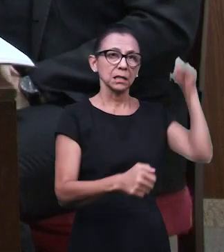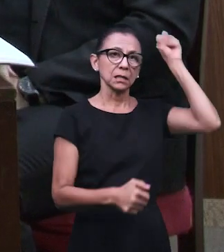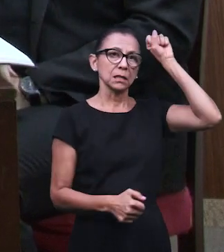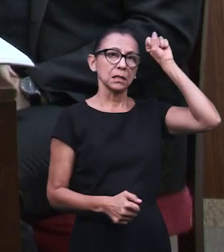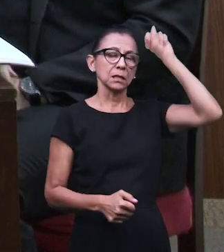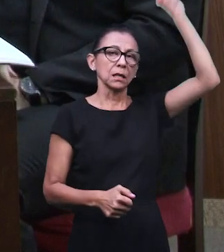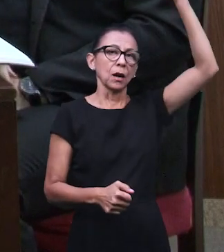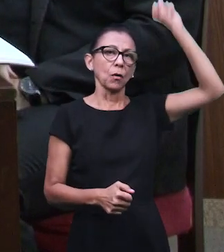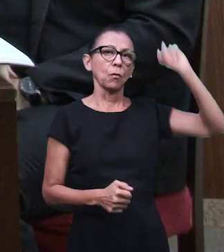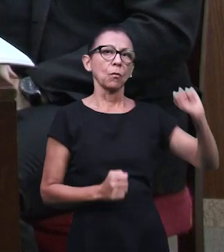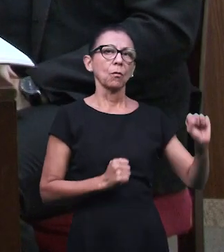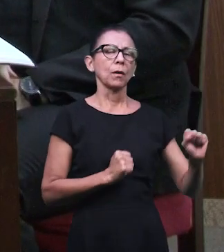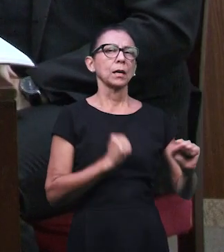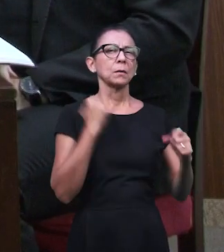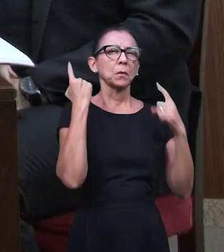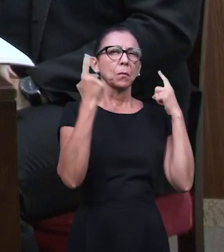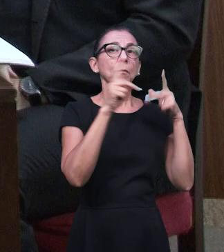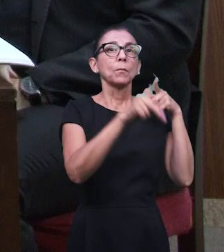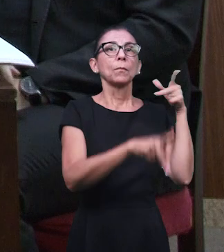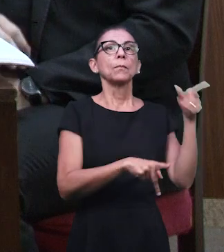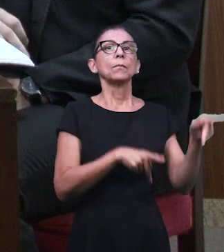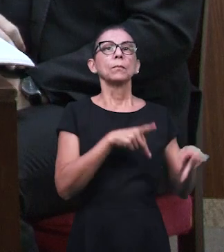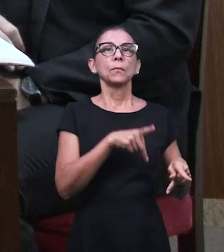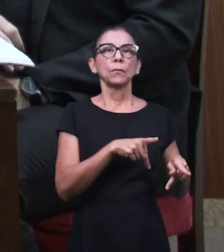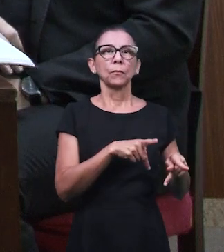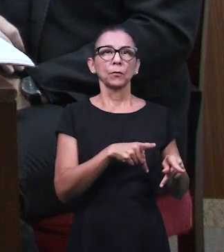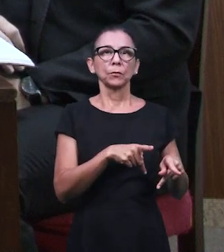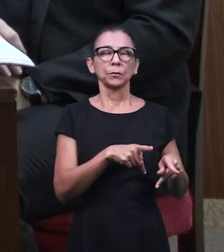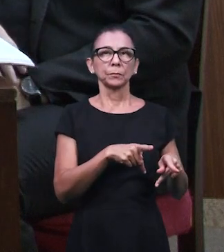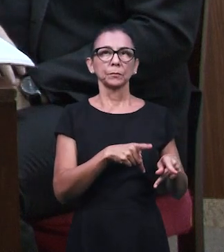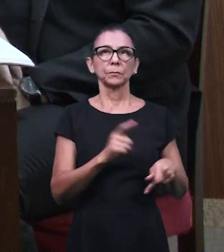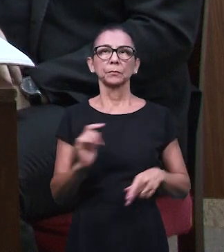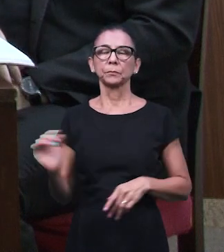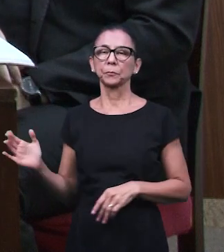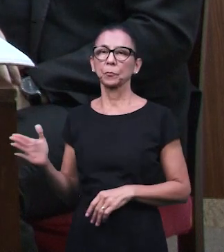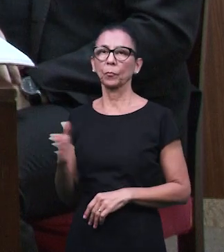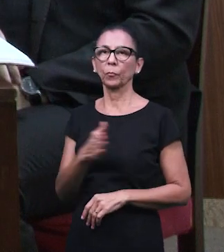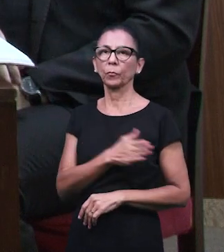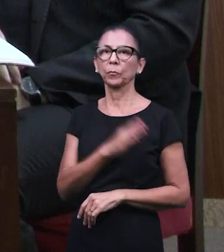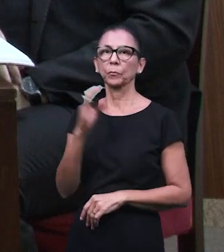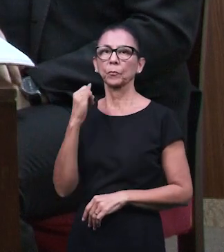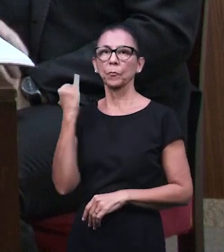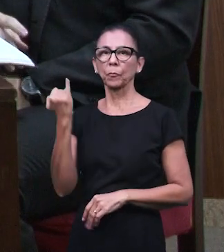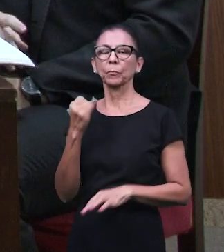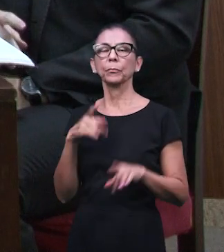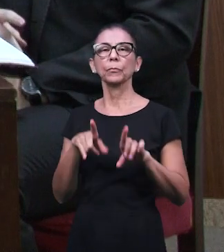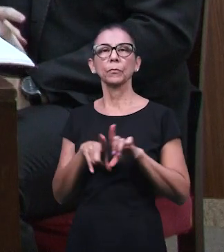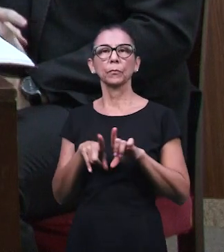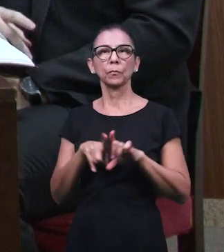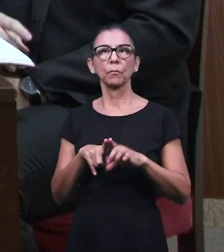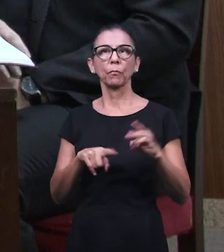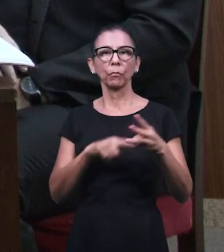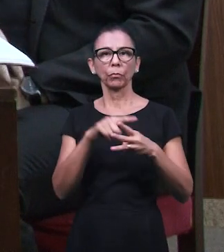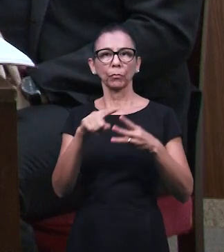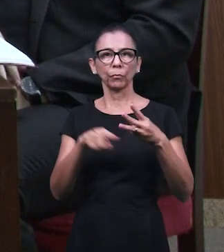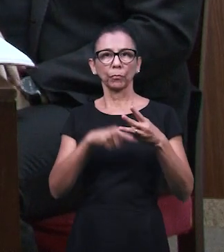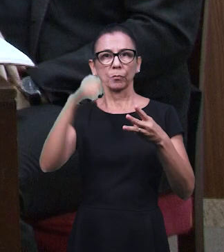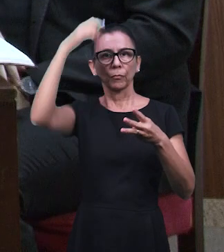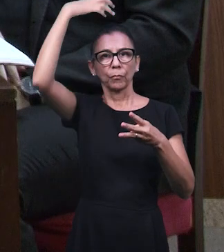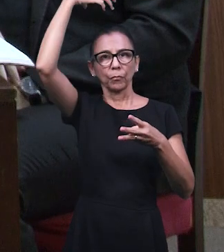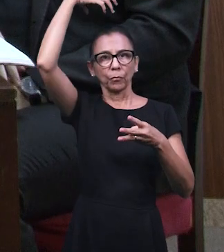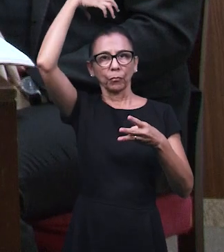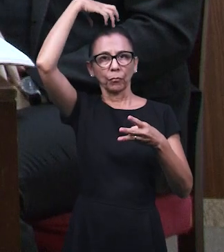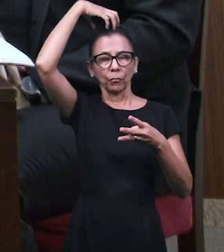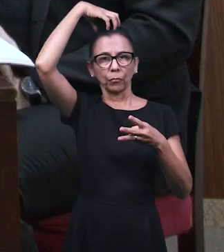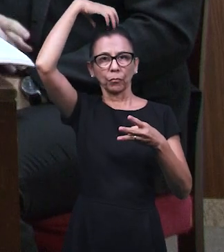nós ressaltarmos também que do mesmo jeito que os 3 foram provados, eles tiveram a mesma oportunidade